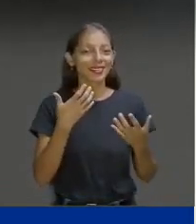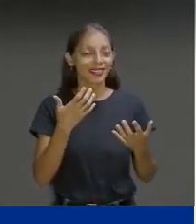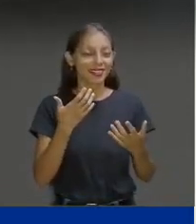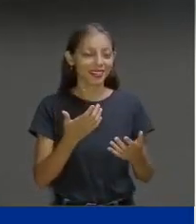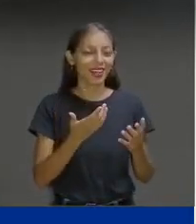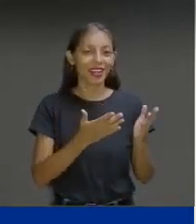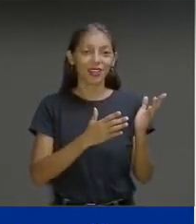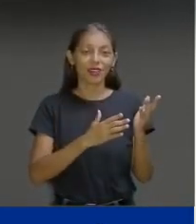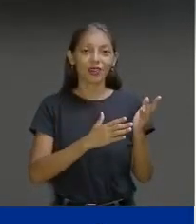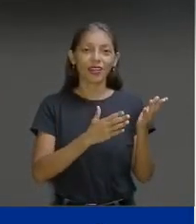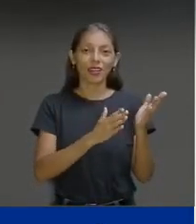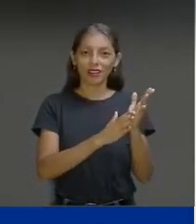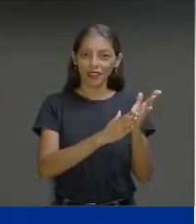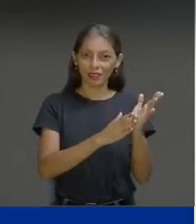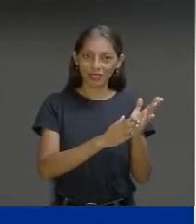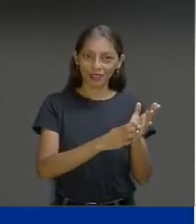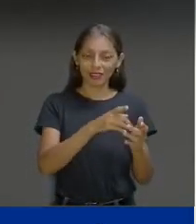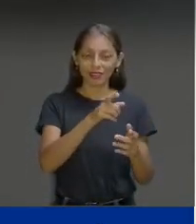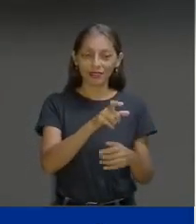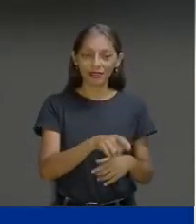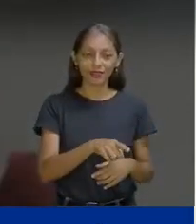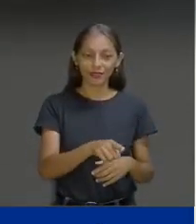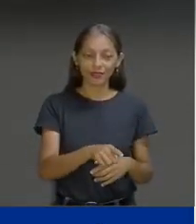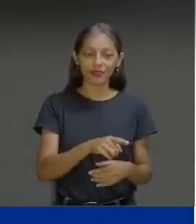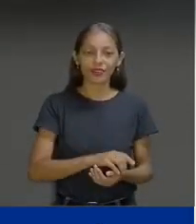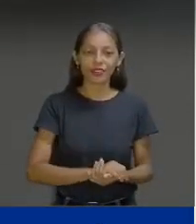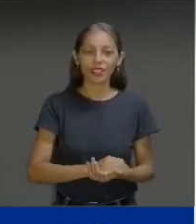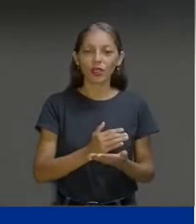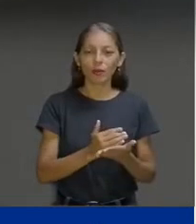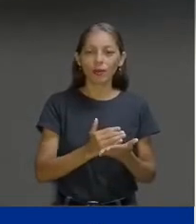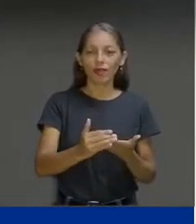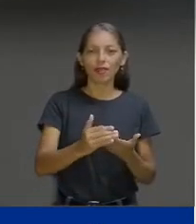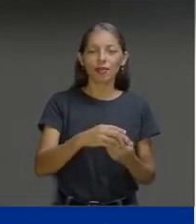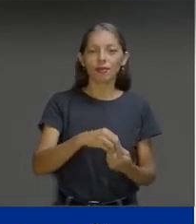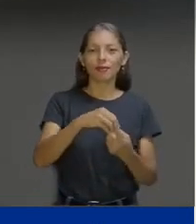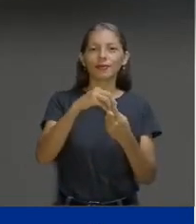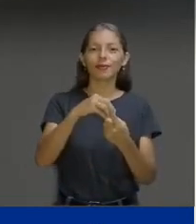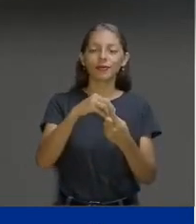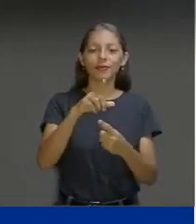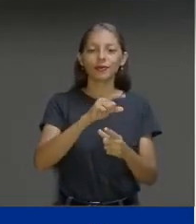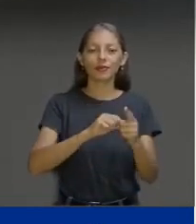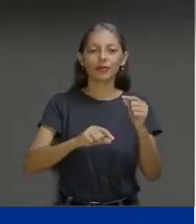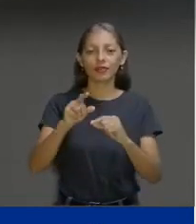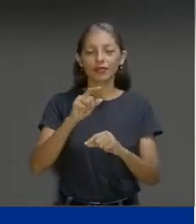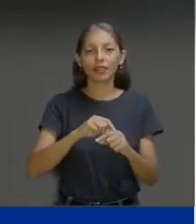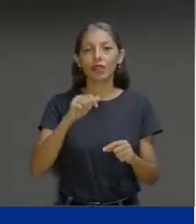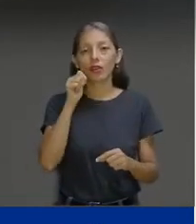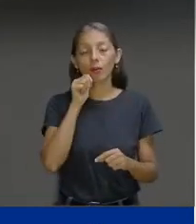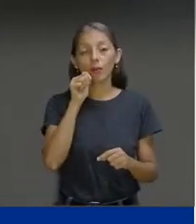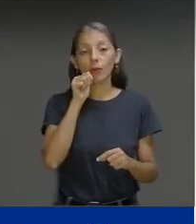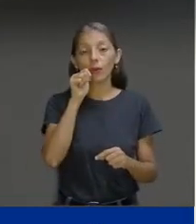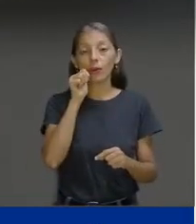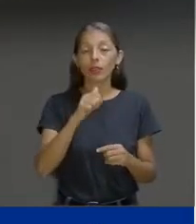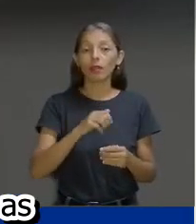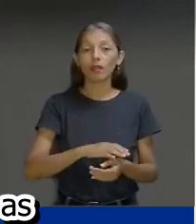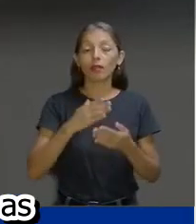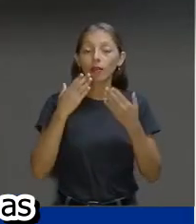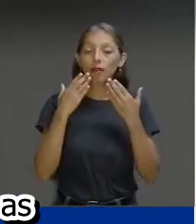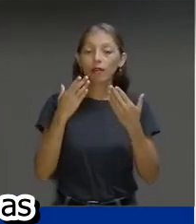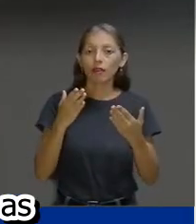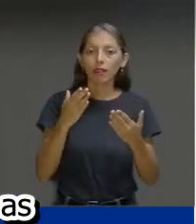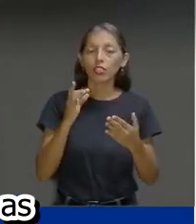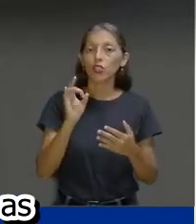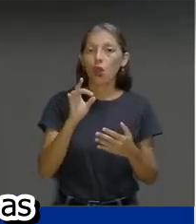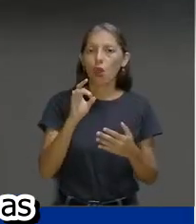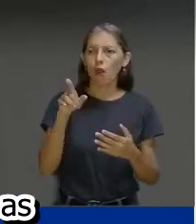em Antônio. homenagear essas mulheres, não só aquelas que estão lá relacionadas, mas eu sei que a finalidade